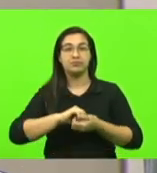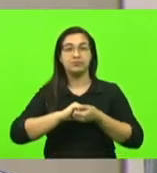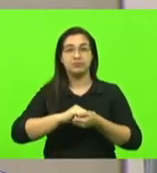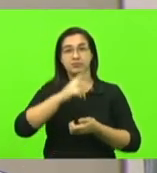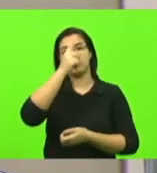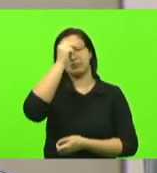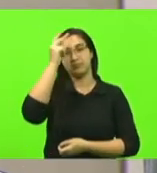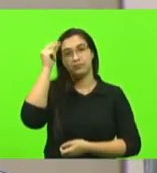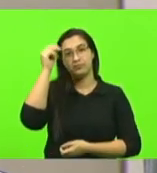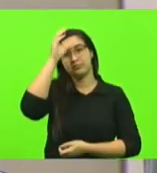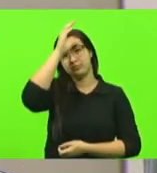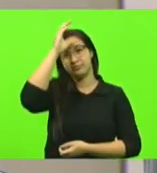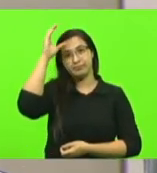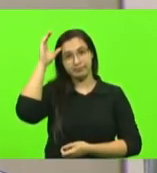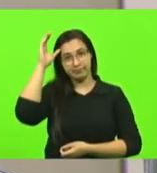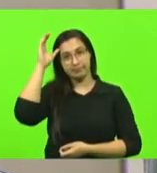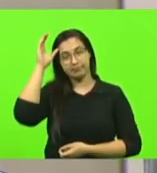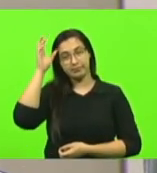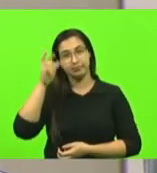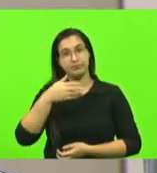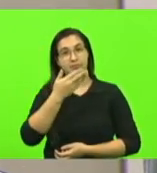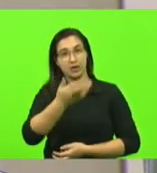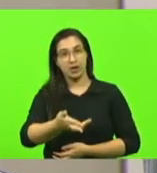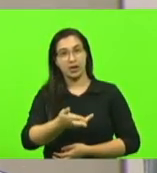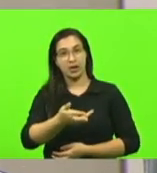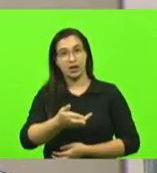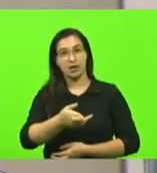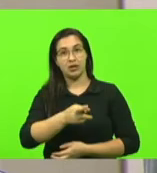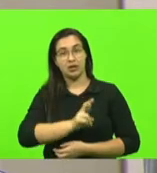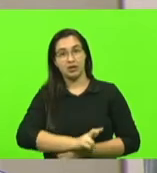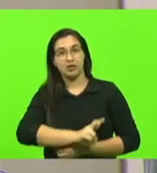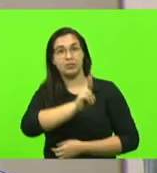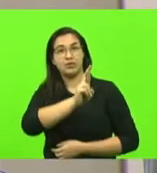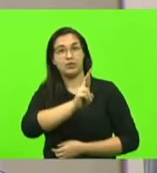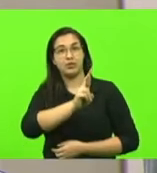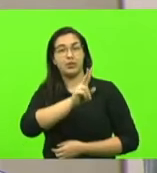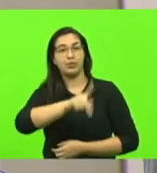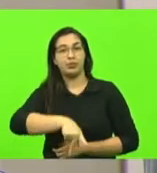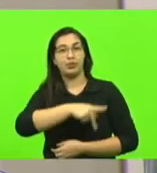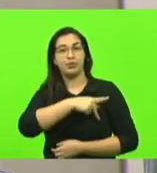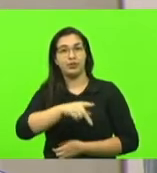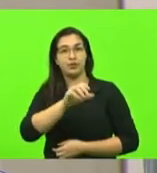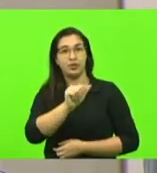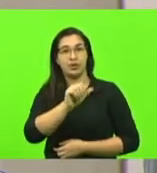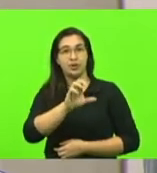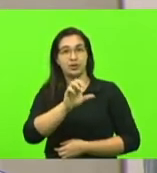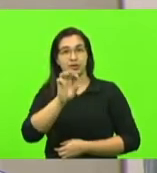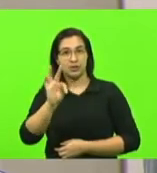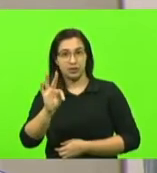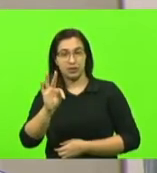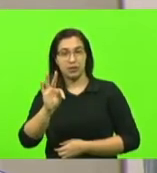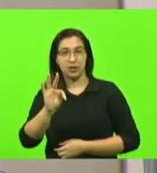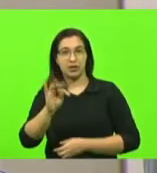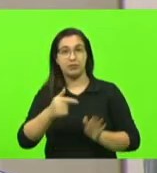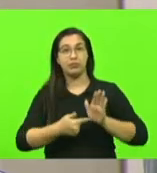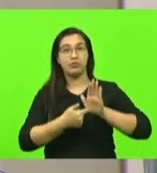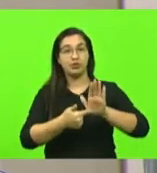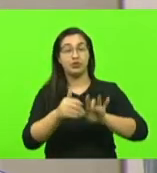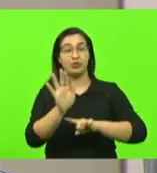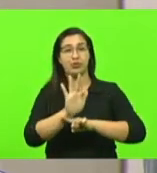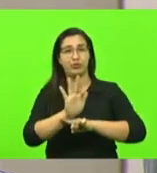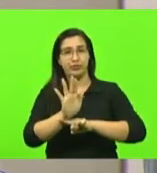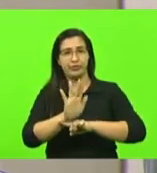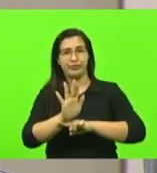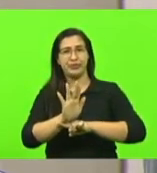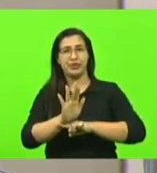de Criciúma por ter responsabilizado o professor ACT, que apresentou o vídeo com conteúdo gráfico e de